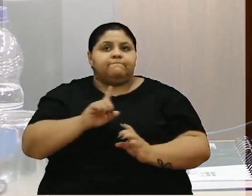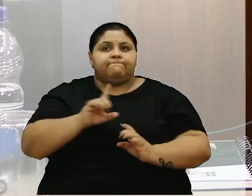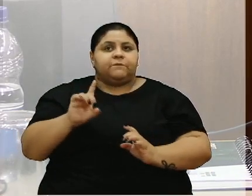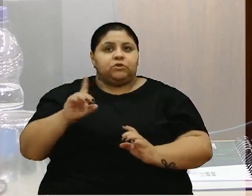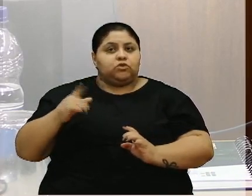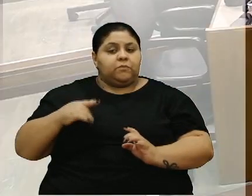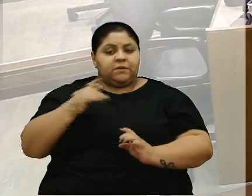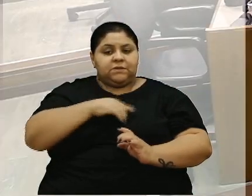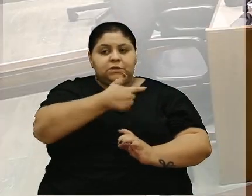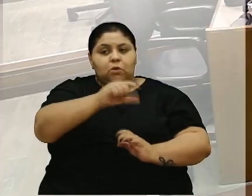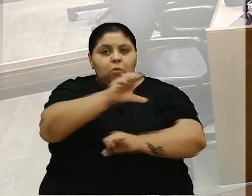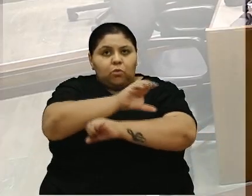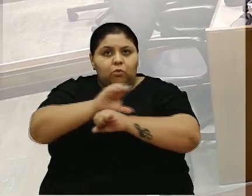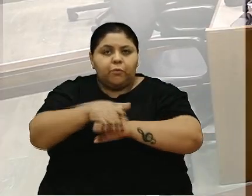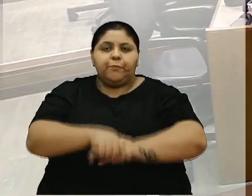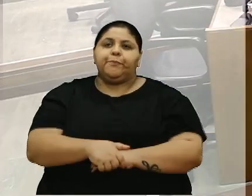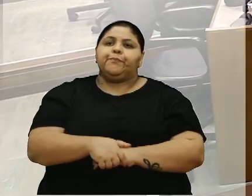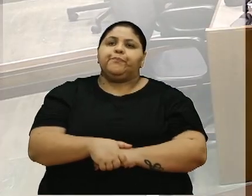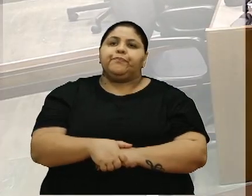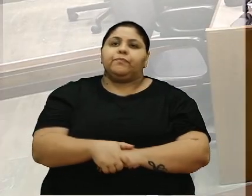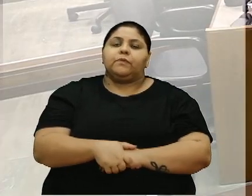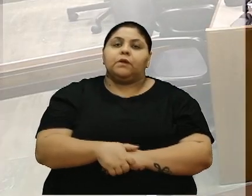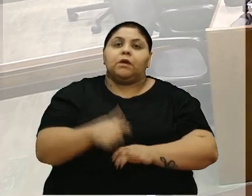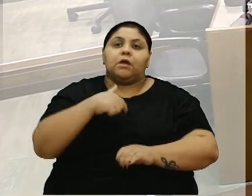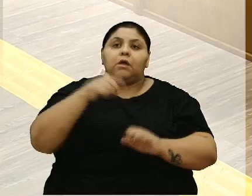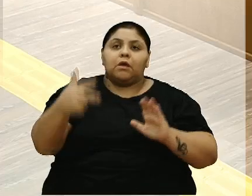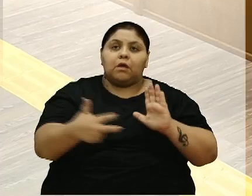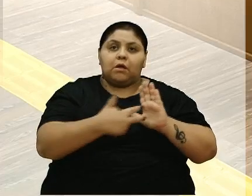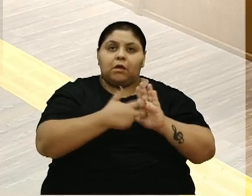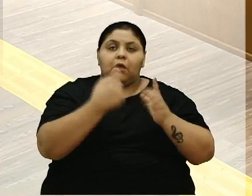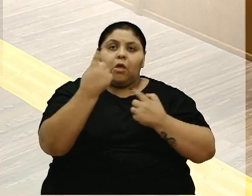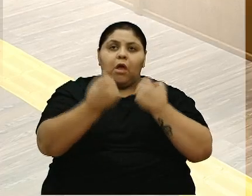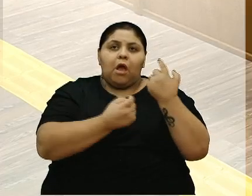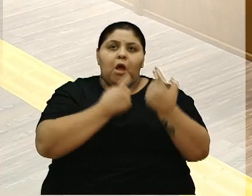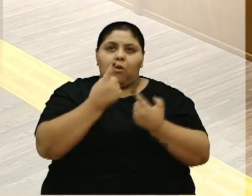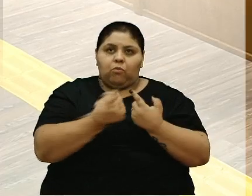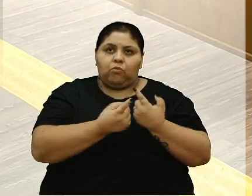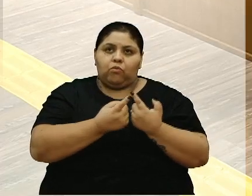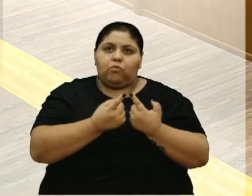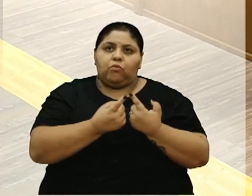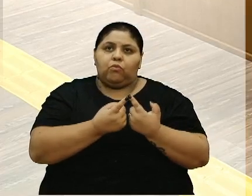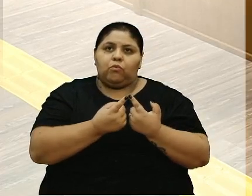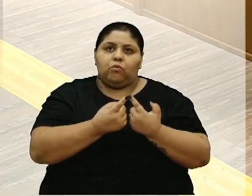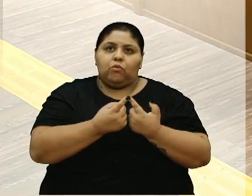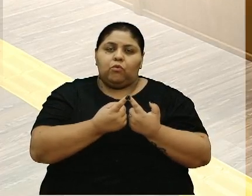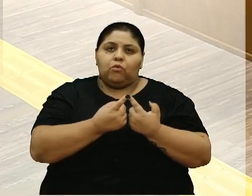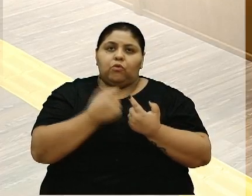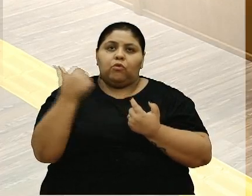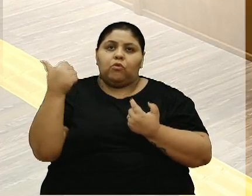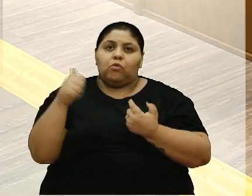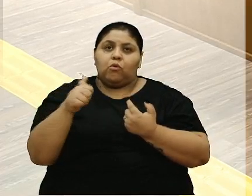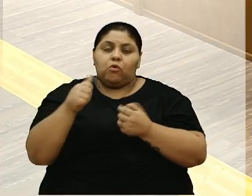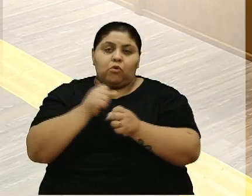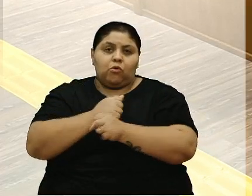mas outros. Obrigado. Então eu chamo a atenção, eu trago à luz esse debate, porque são 11